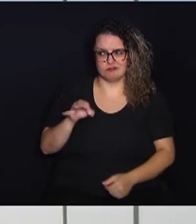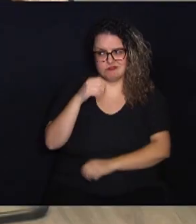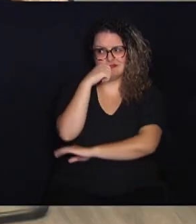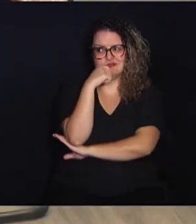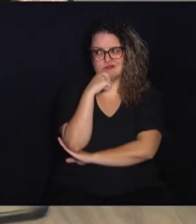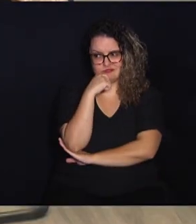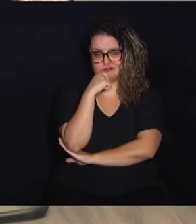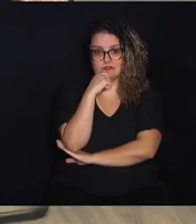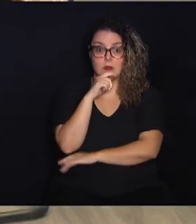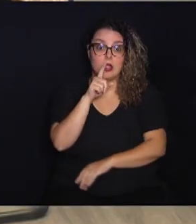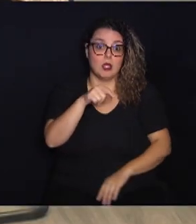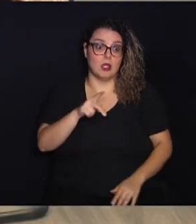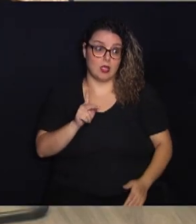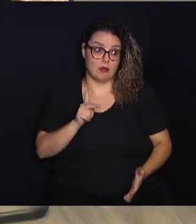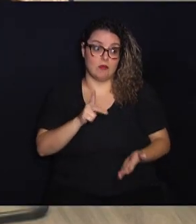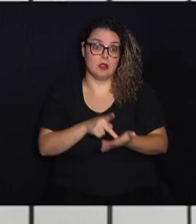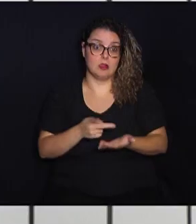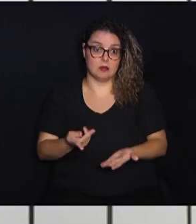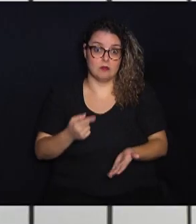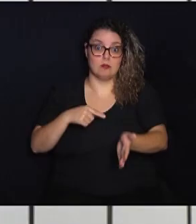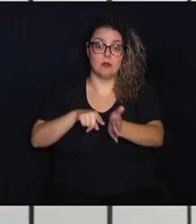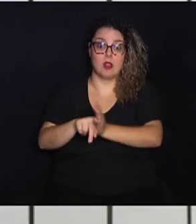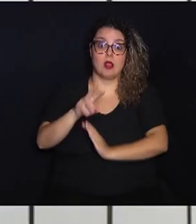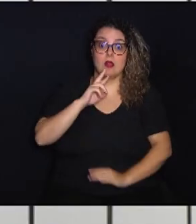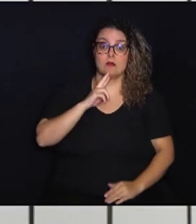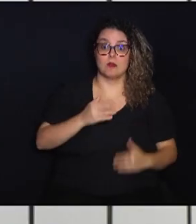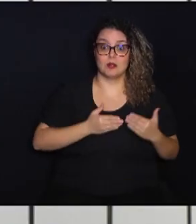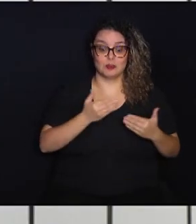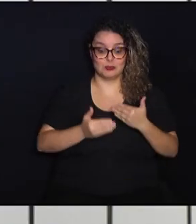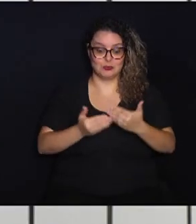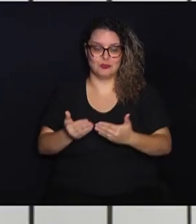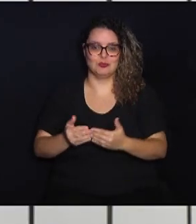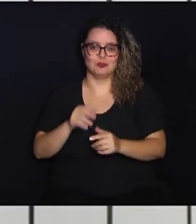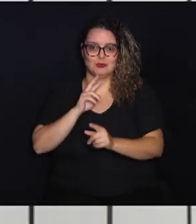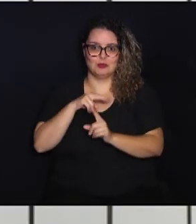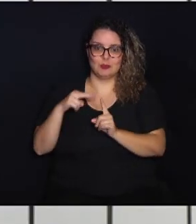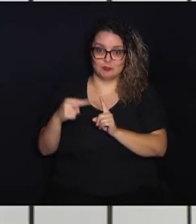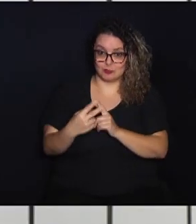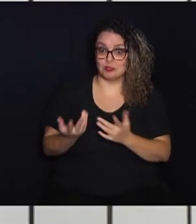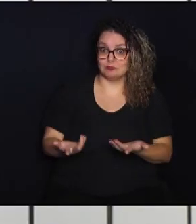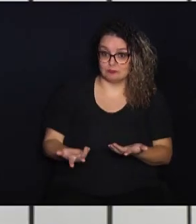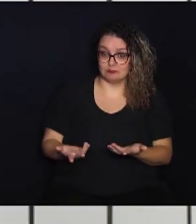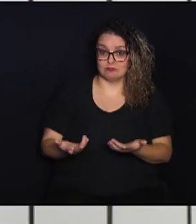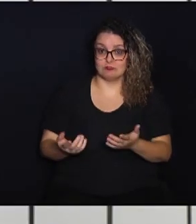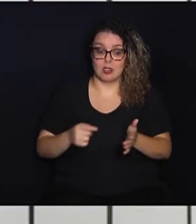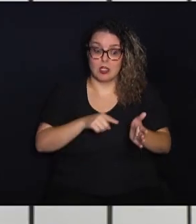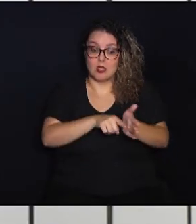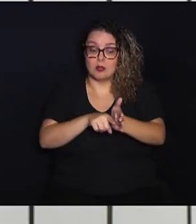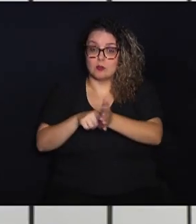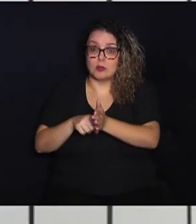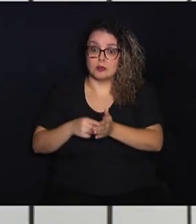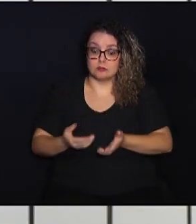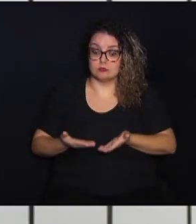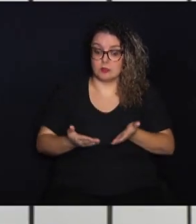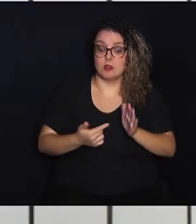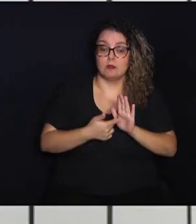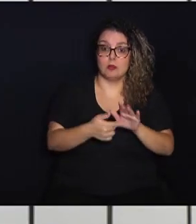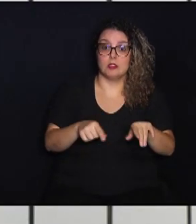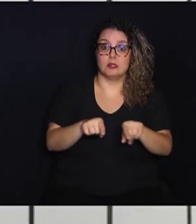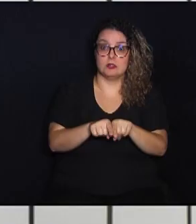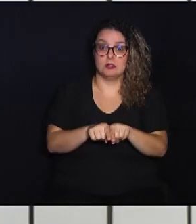É verdade, né? Uma pergunta que nós vamos responder aqui no nosso ponto de vista. Esse levantamento, gente, também mostra